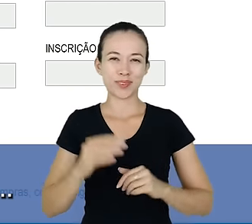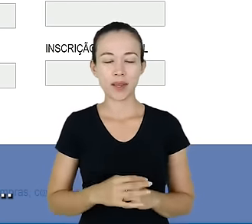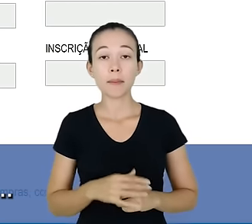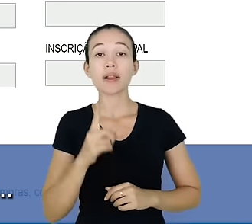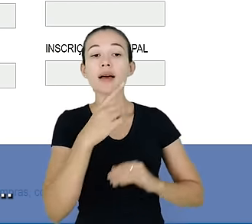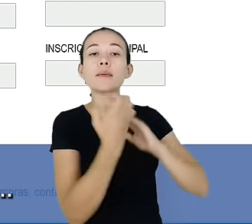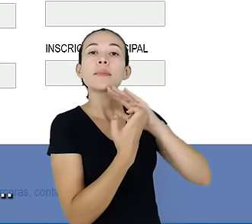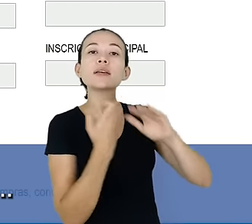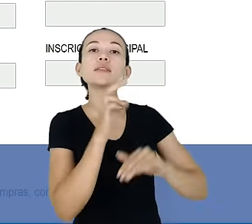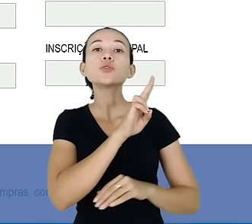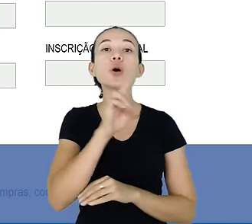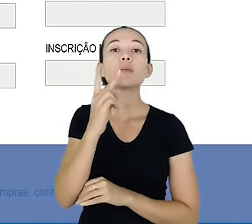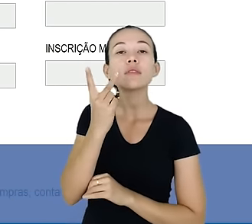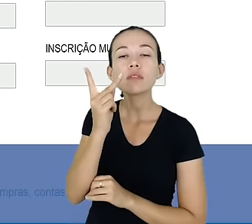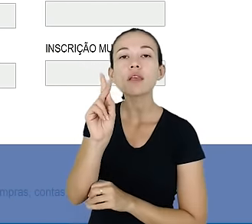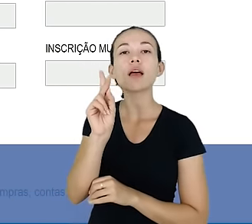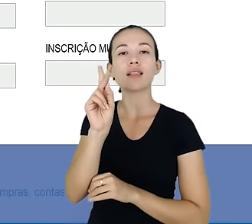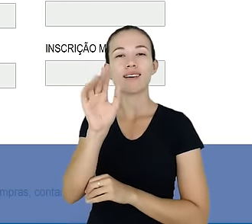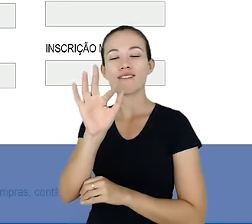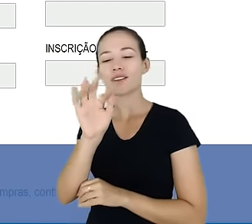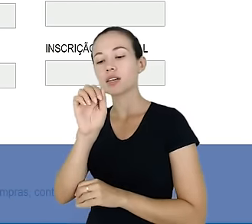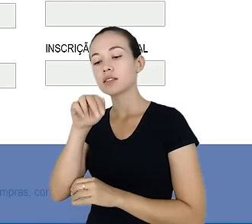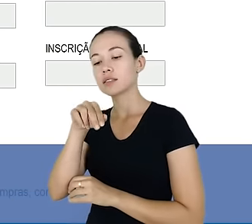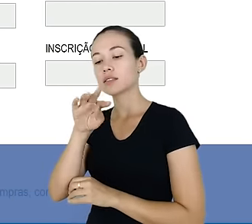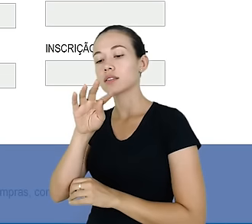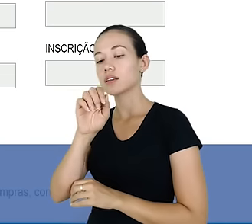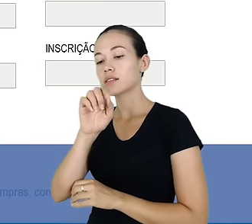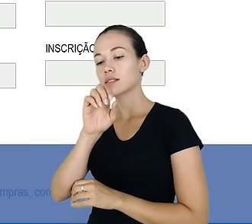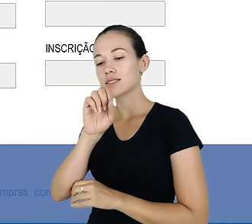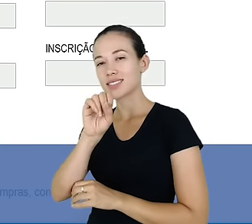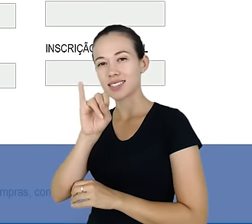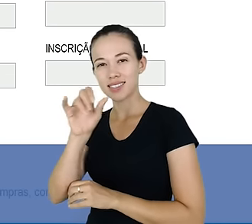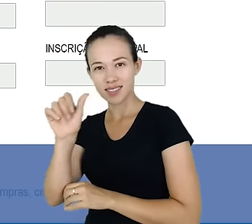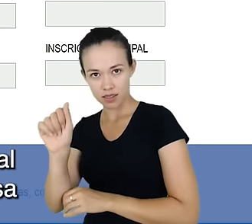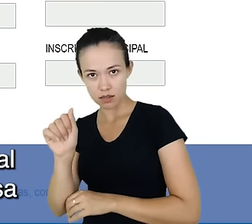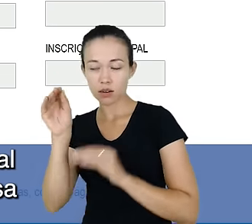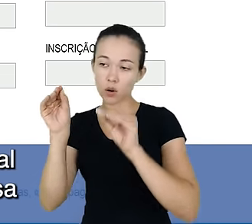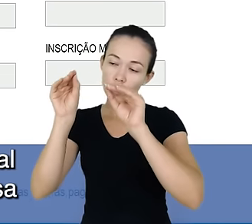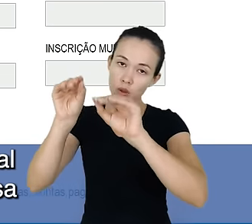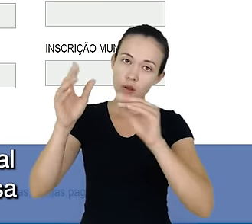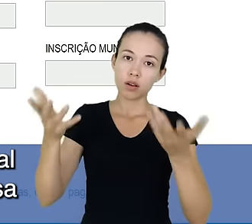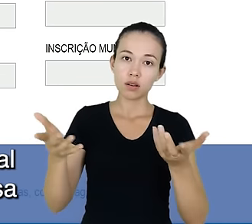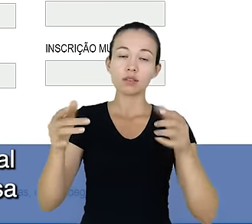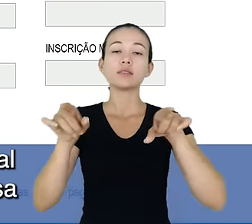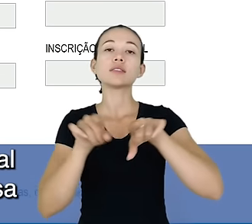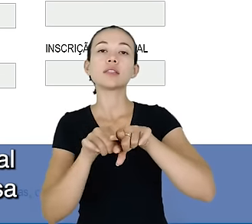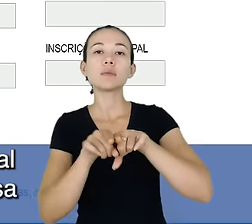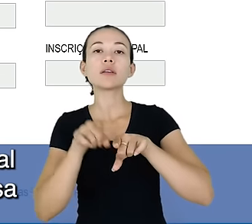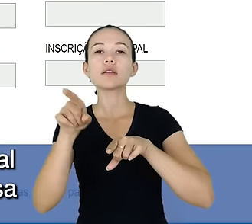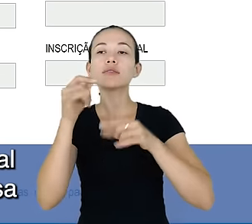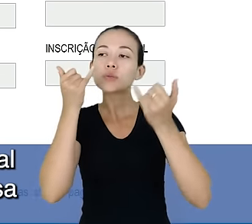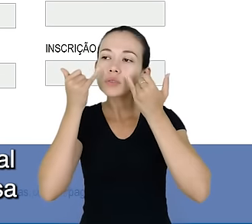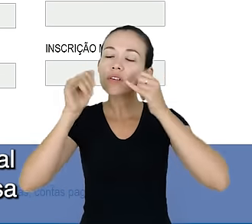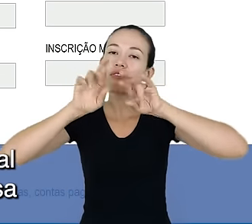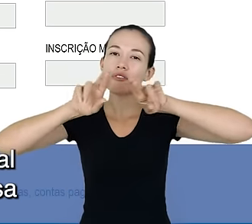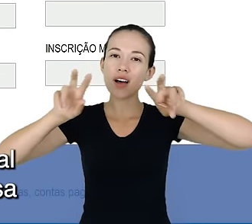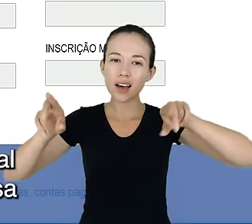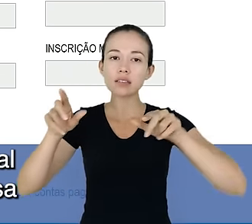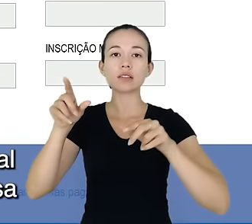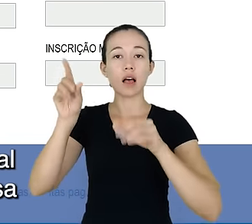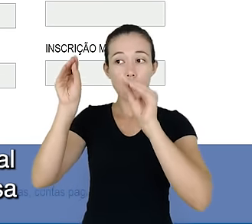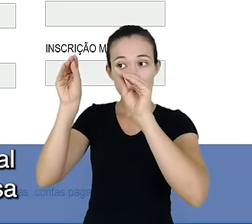da empresa a razão social quando eu clico nesse consulta ele já traz as informações mas por exemplo a inscrição estadual ele não traz